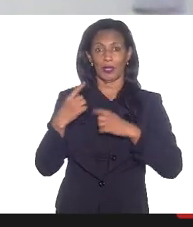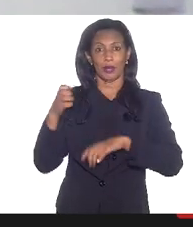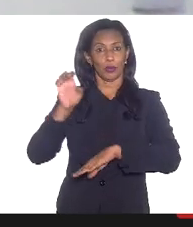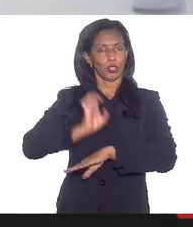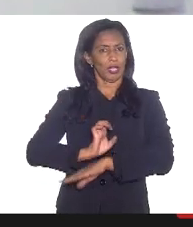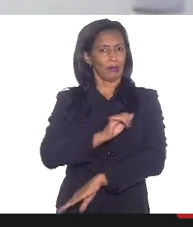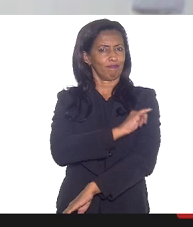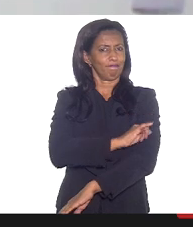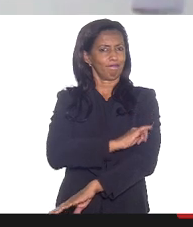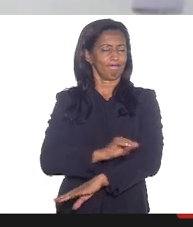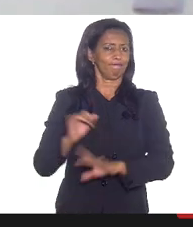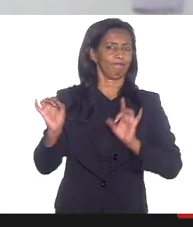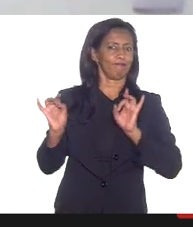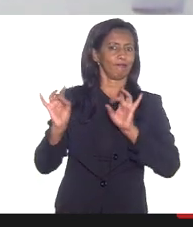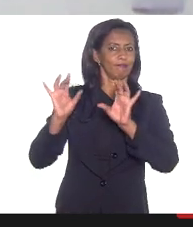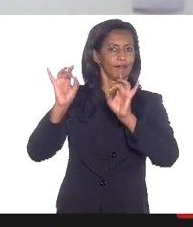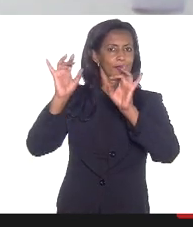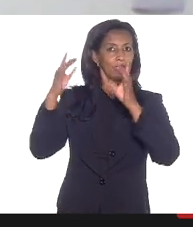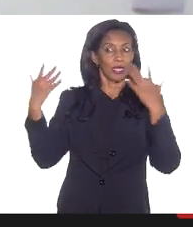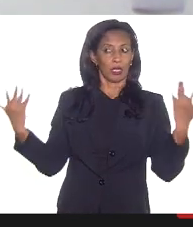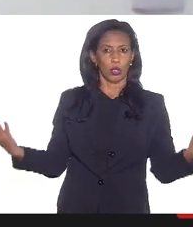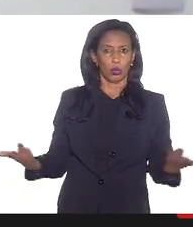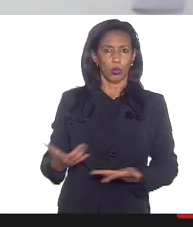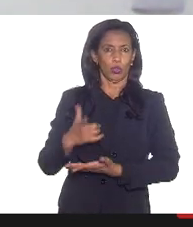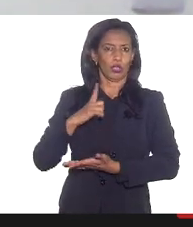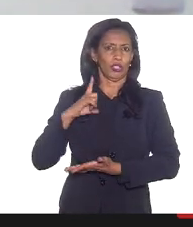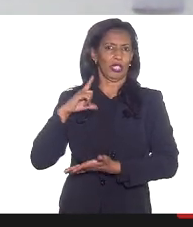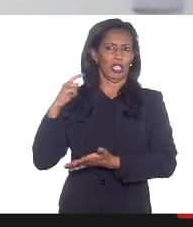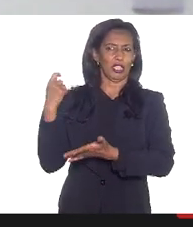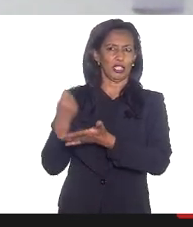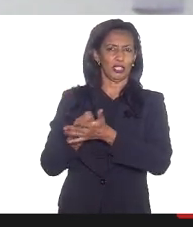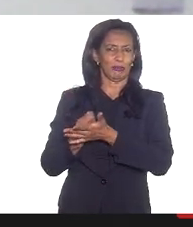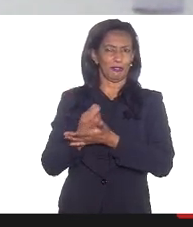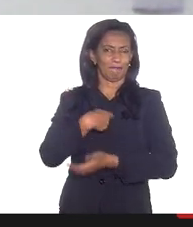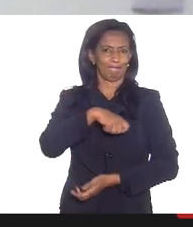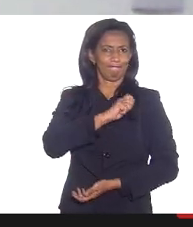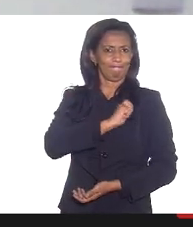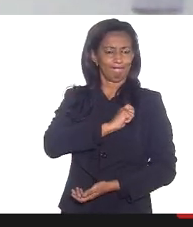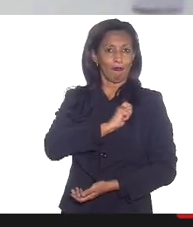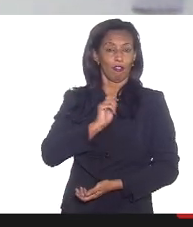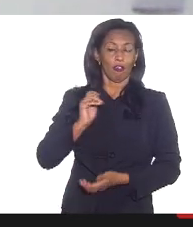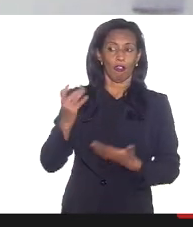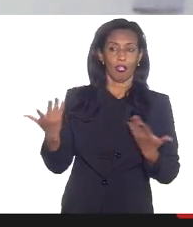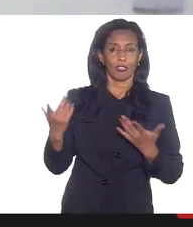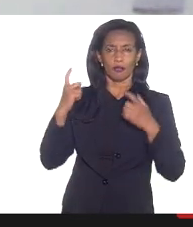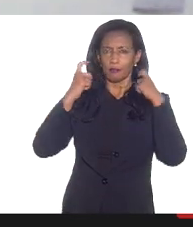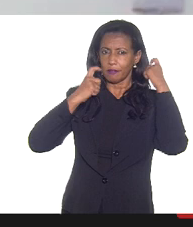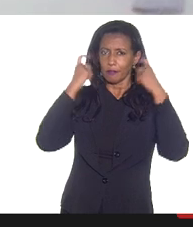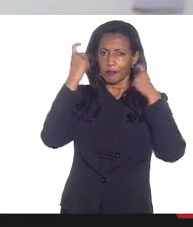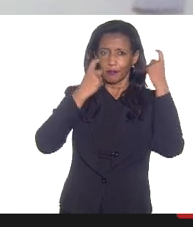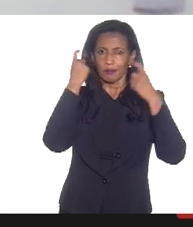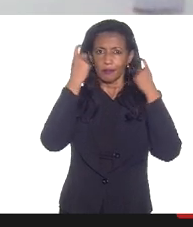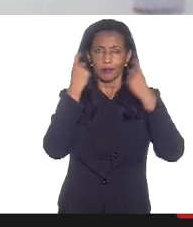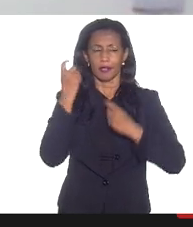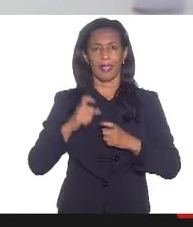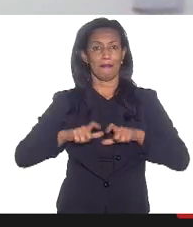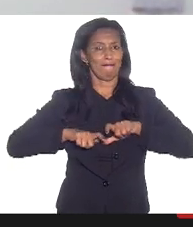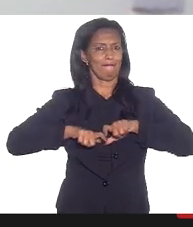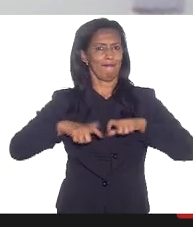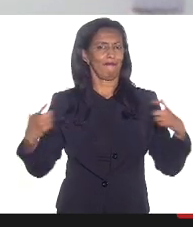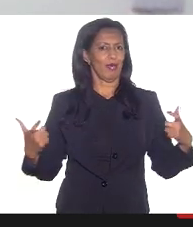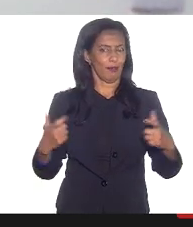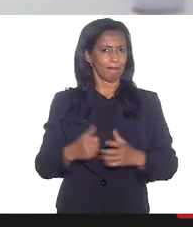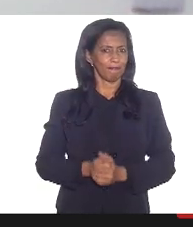Janeiro, em especial, em que a gente se encontra em meio a um regime de recuperação fiscal, essa nossa preocupação é ainda